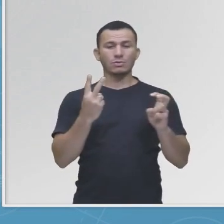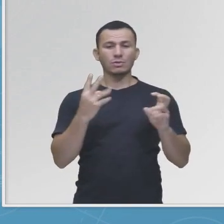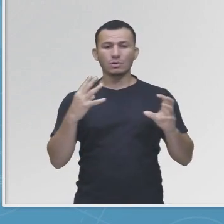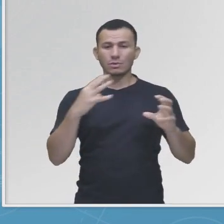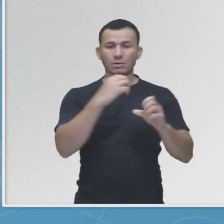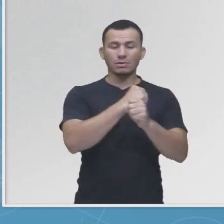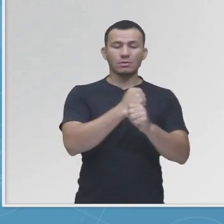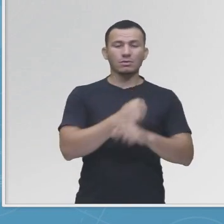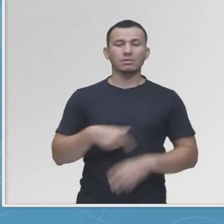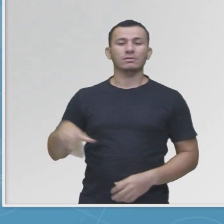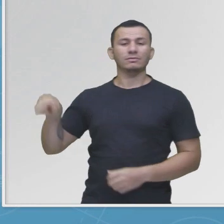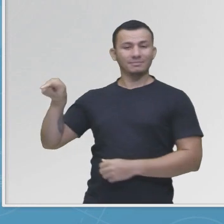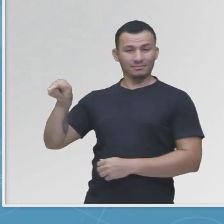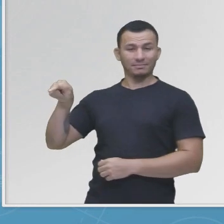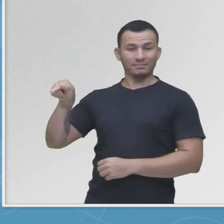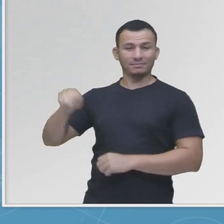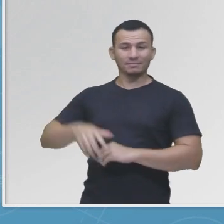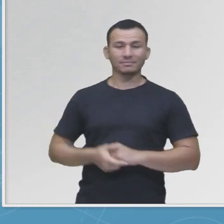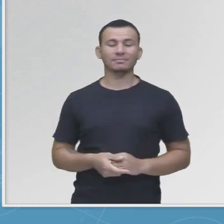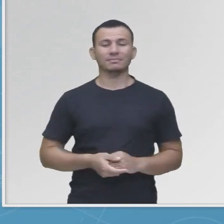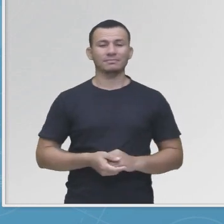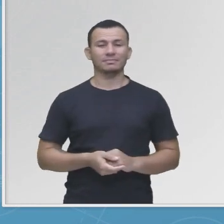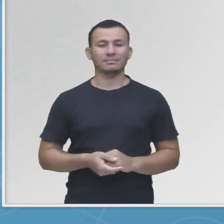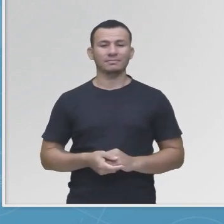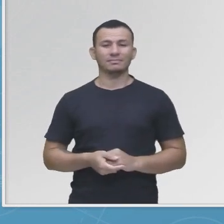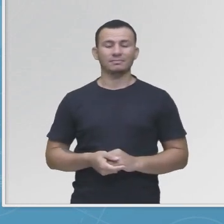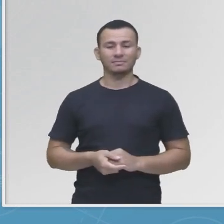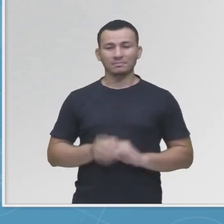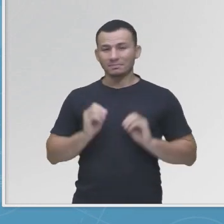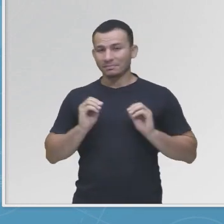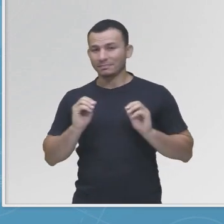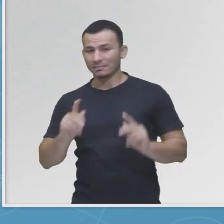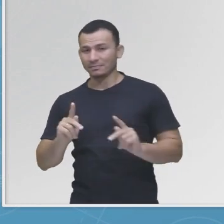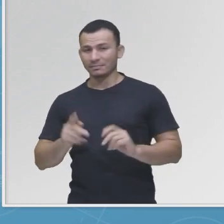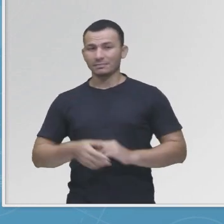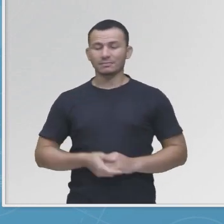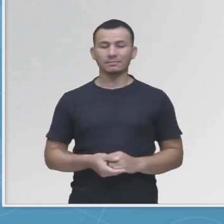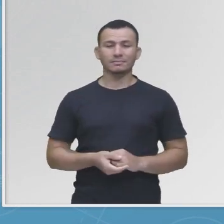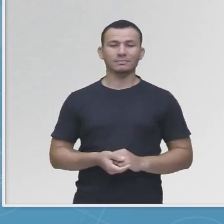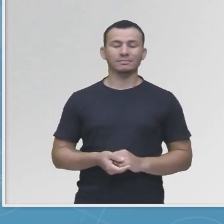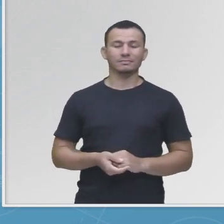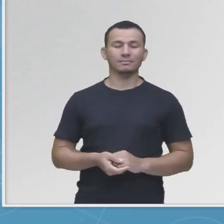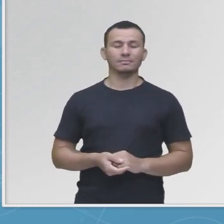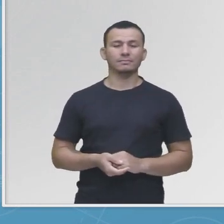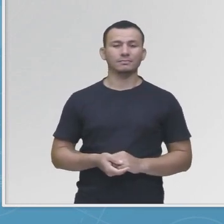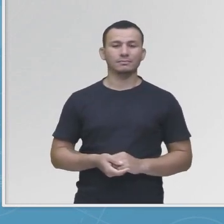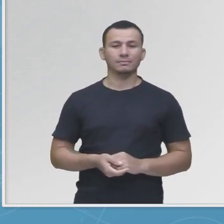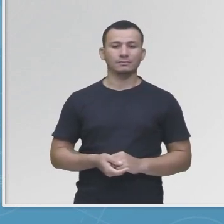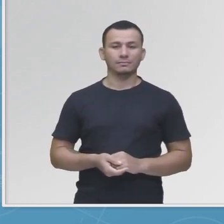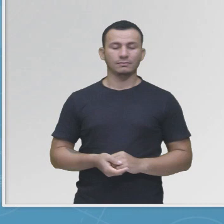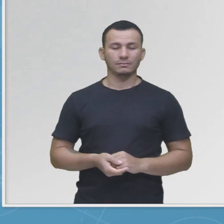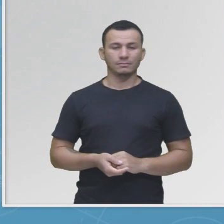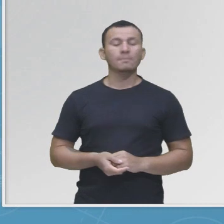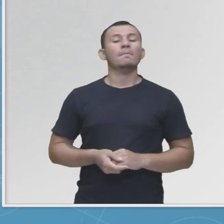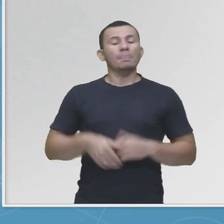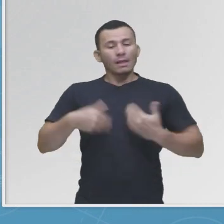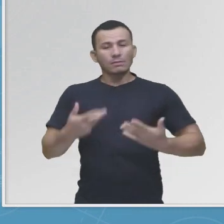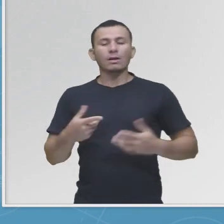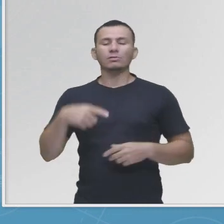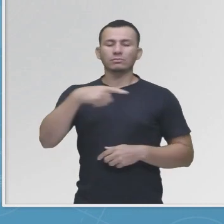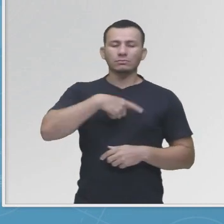2, 7. Perfeito? Então, toda vez que estamos